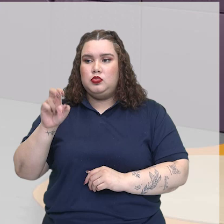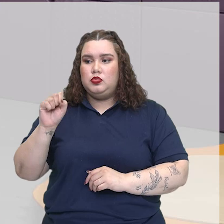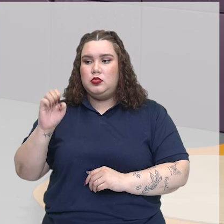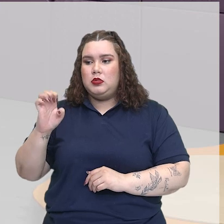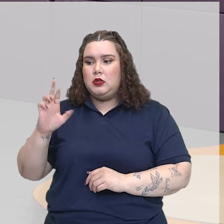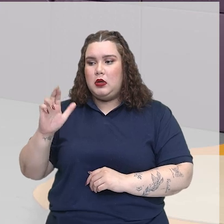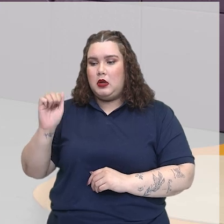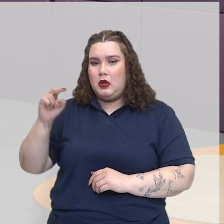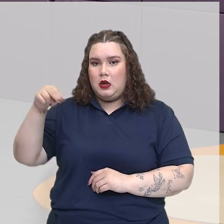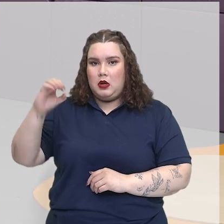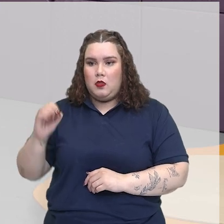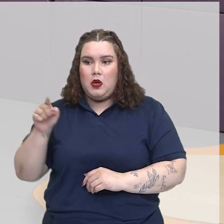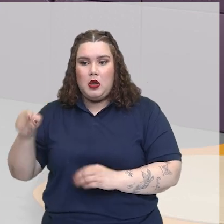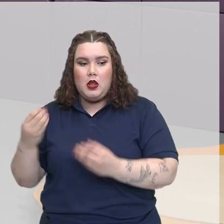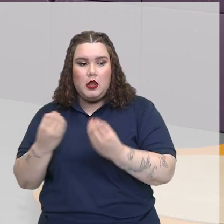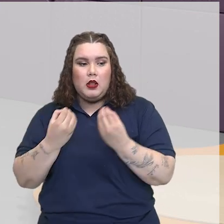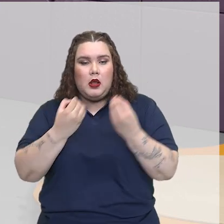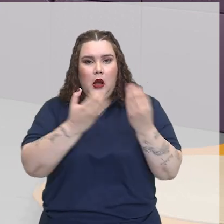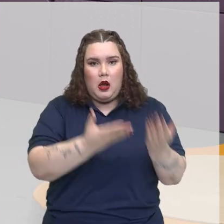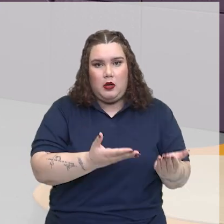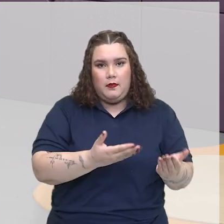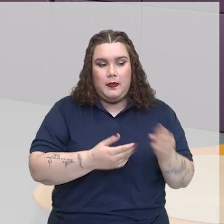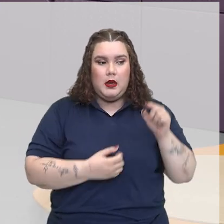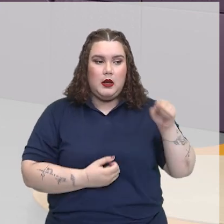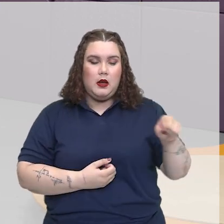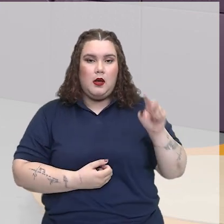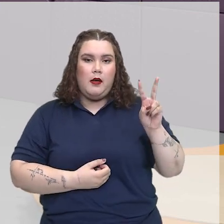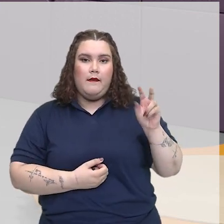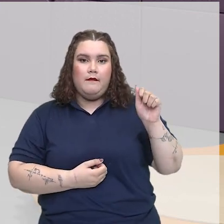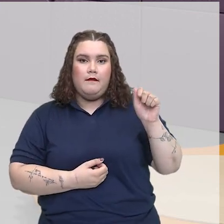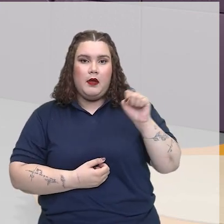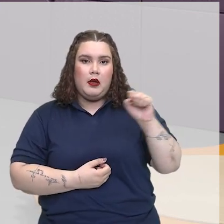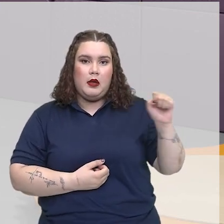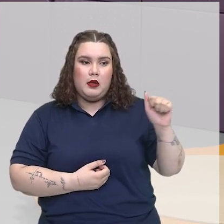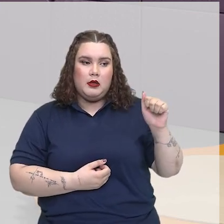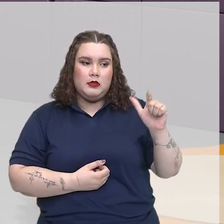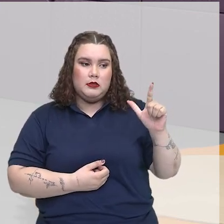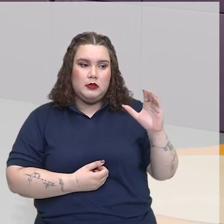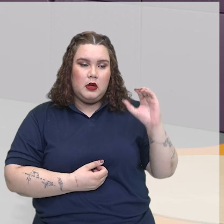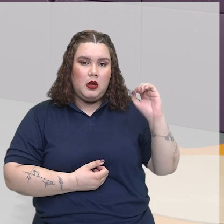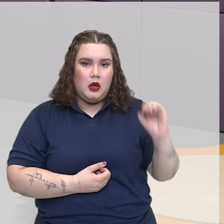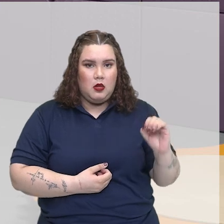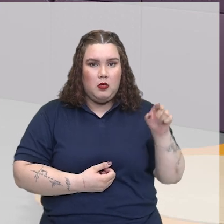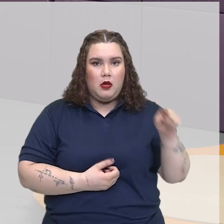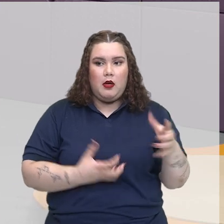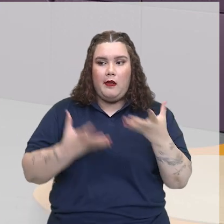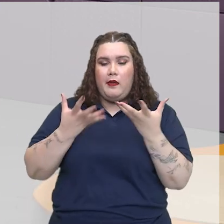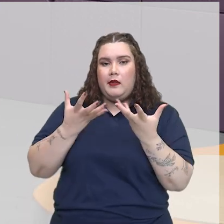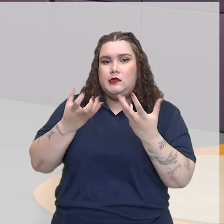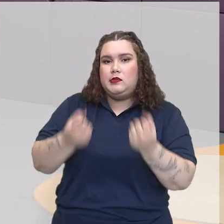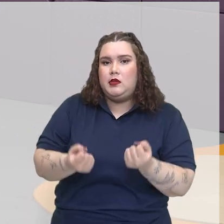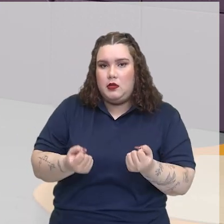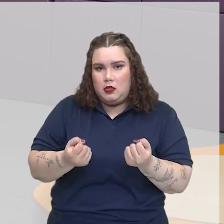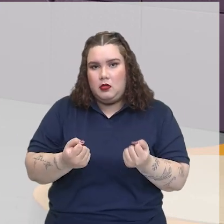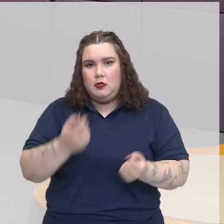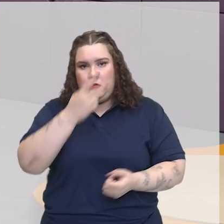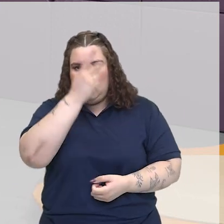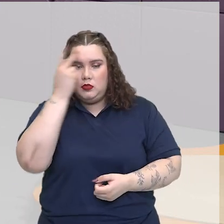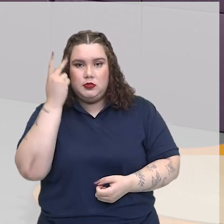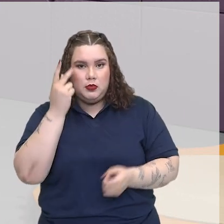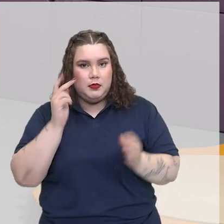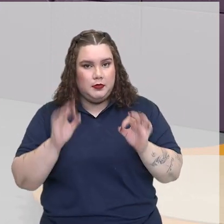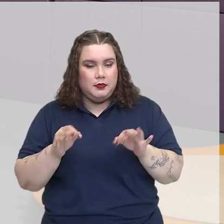vassalo. Então eu tenho uma grande quantidade de terra e dou para, né, um barão, um